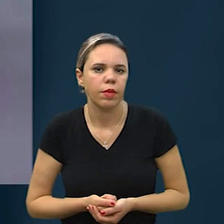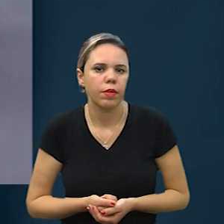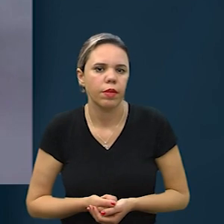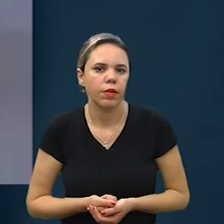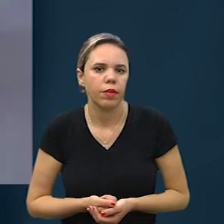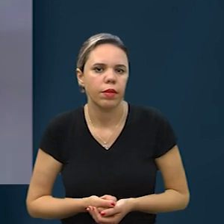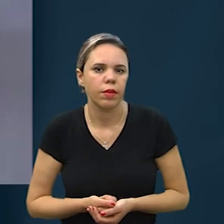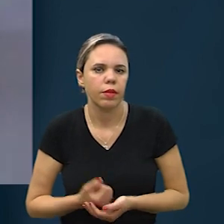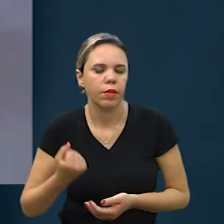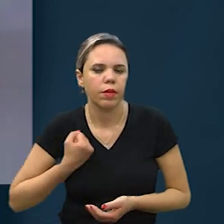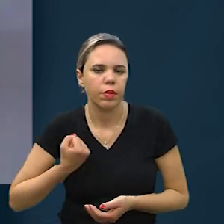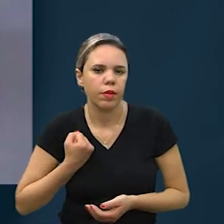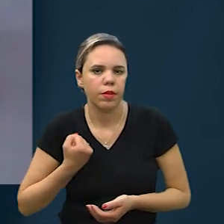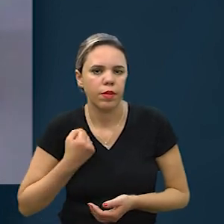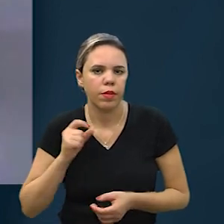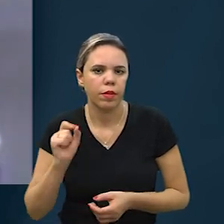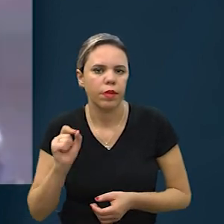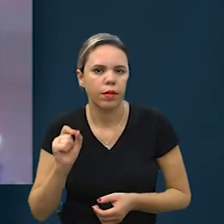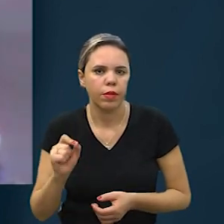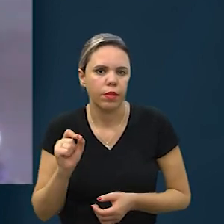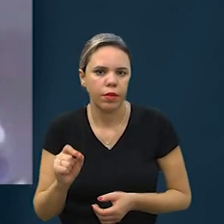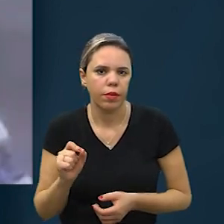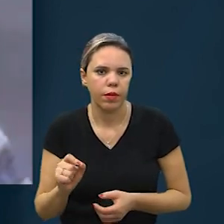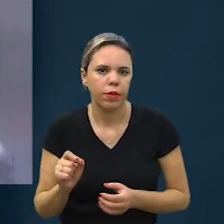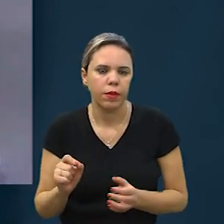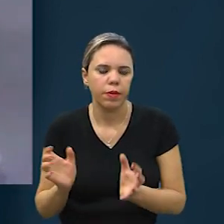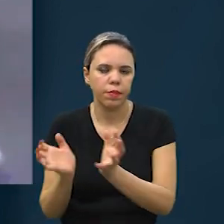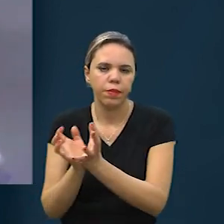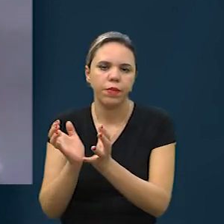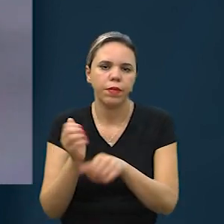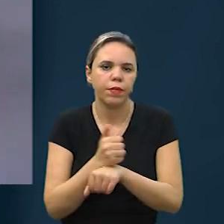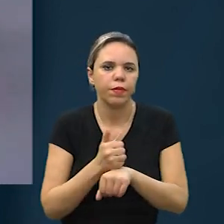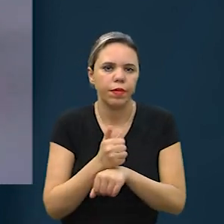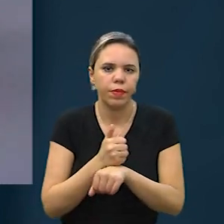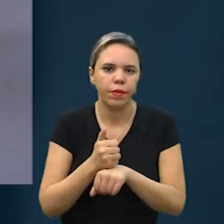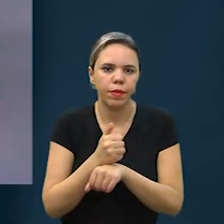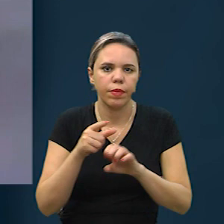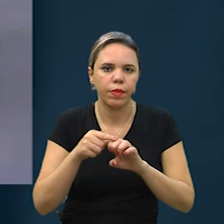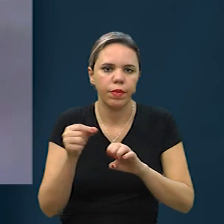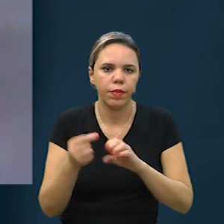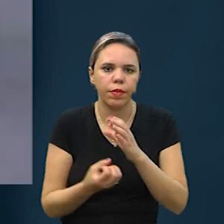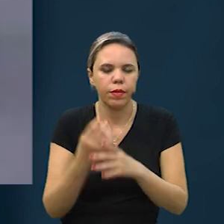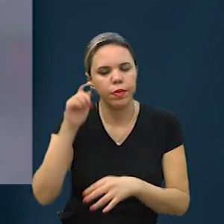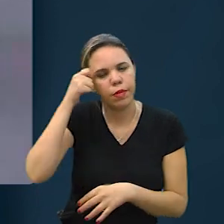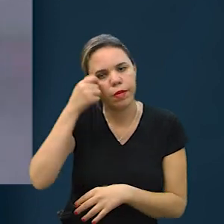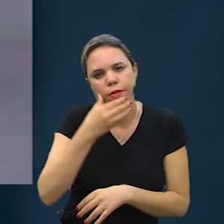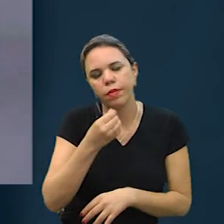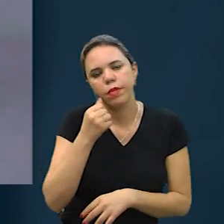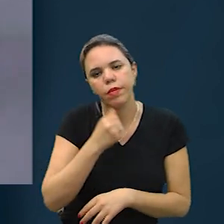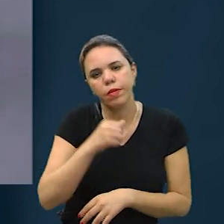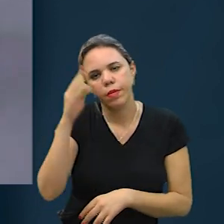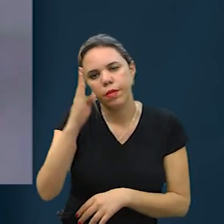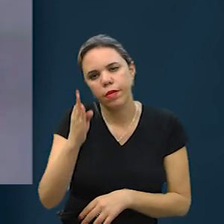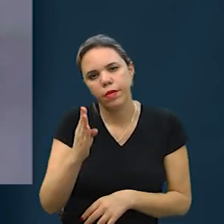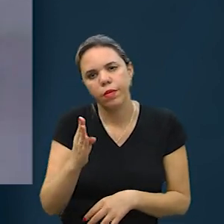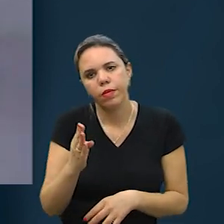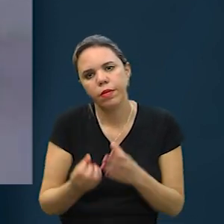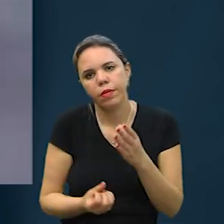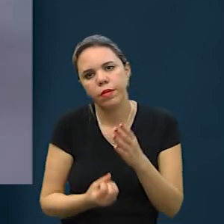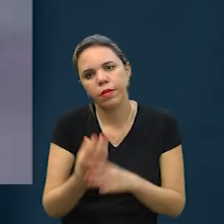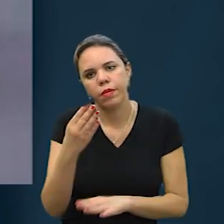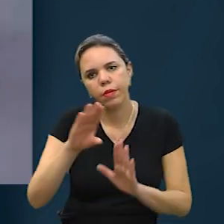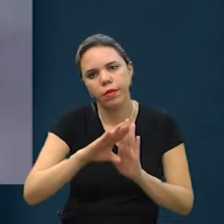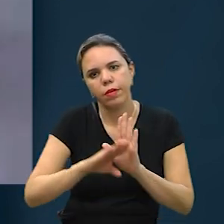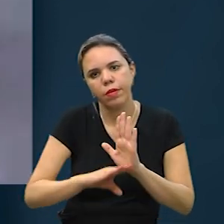desses dados são números que um coletivo de empreendedores negros e negras no Brasil